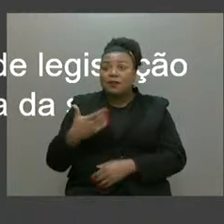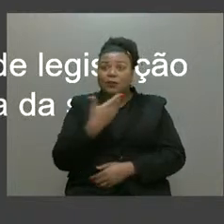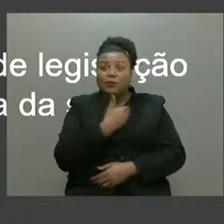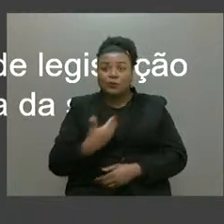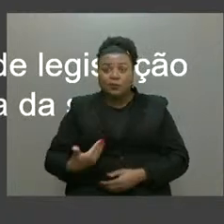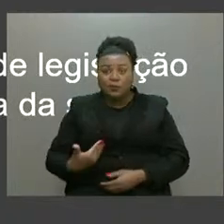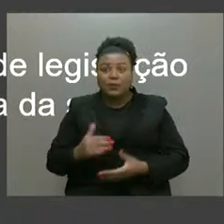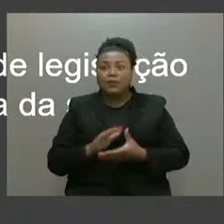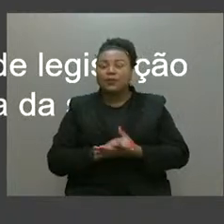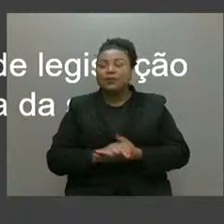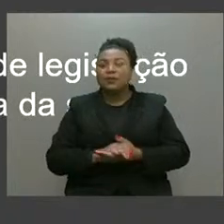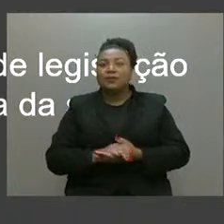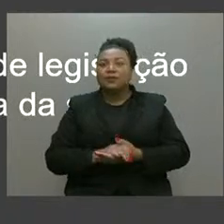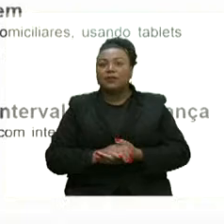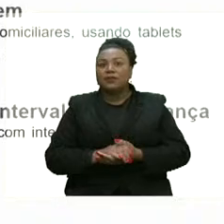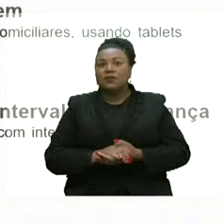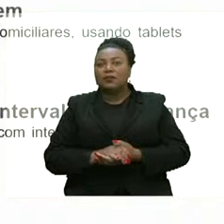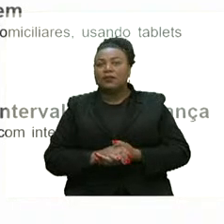pública.